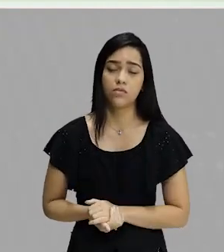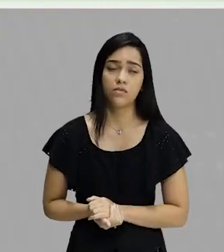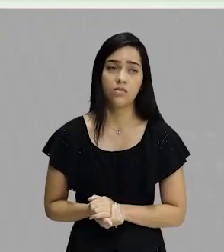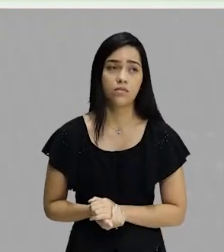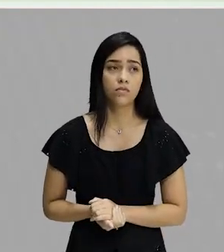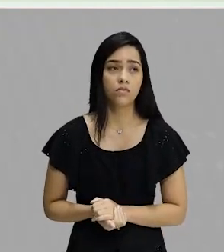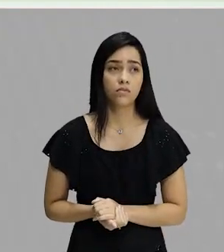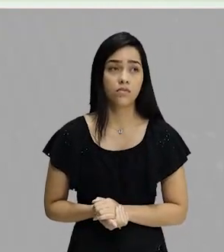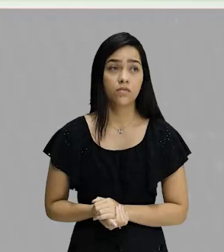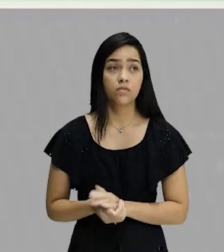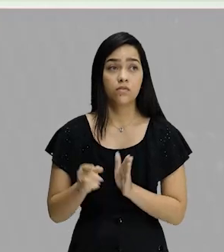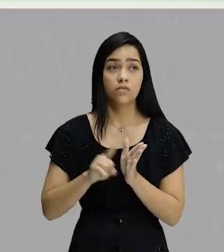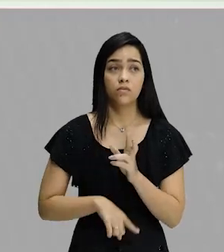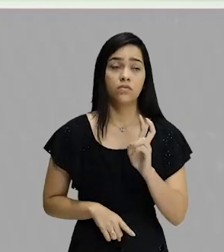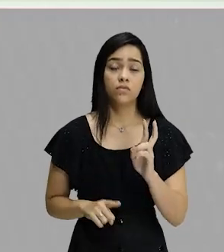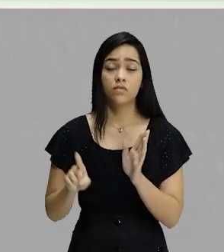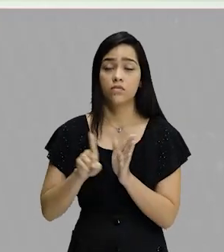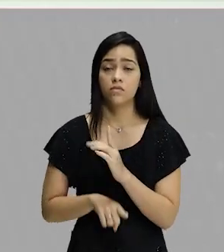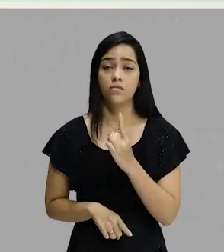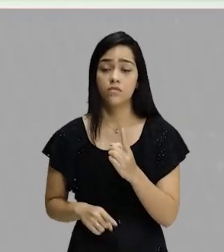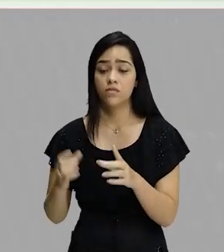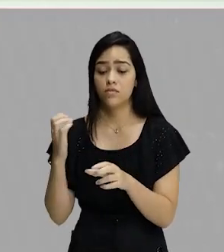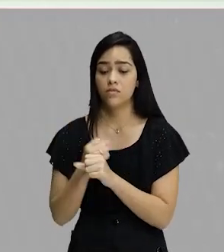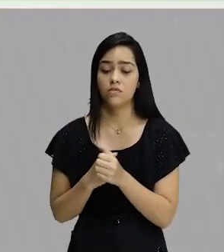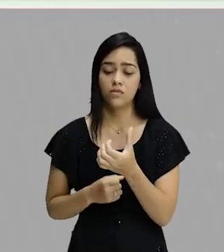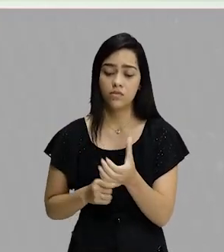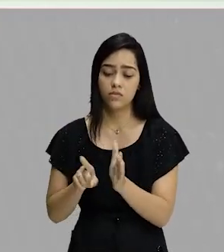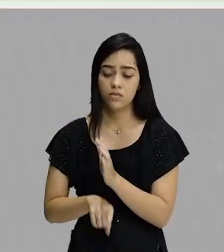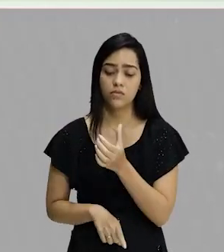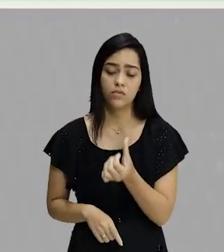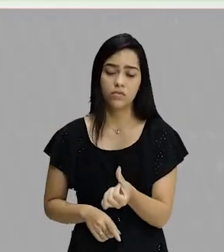Certo? E o menos 5 com menos 1 dá menos 6. Ó.